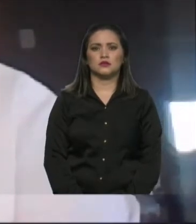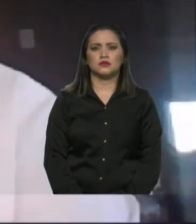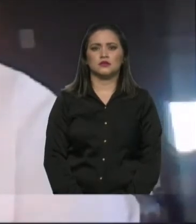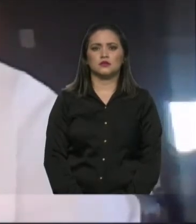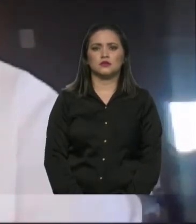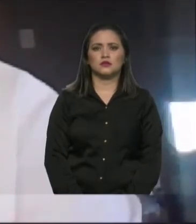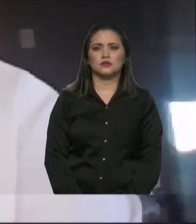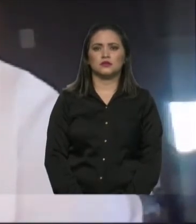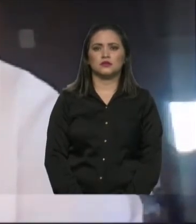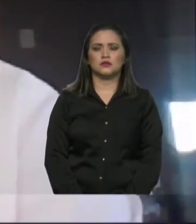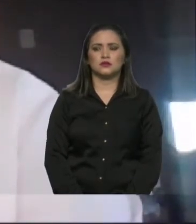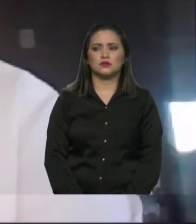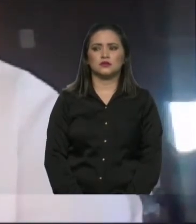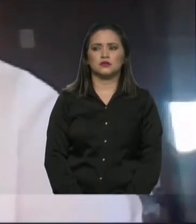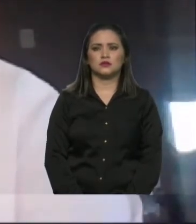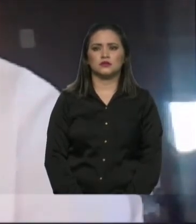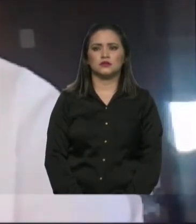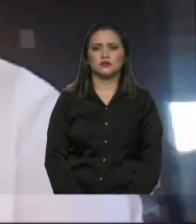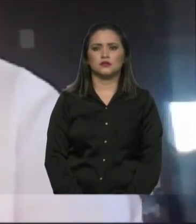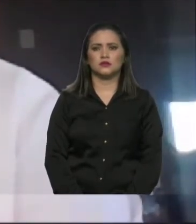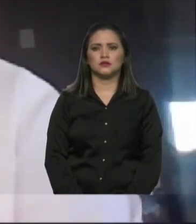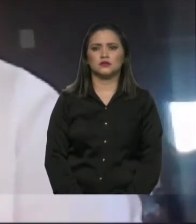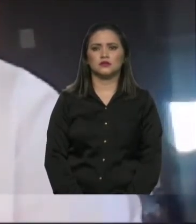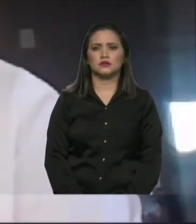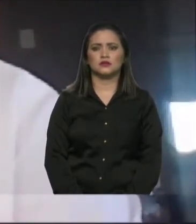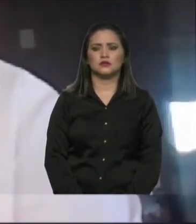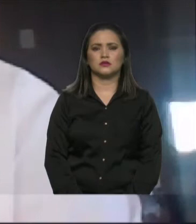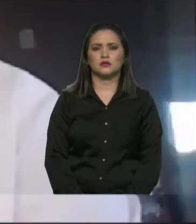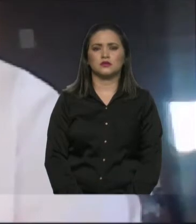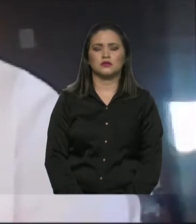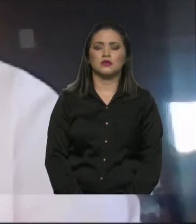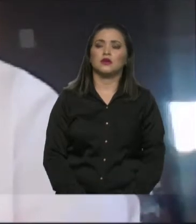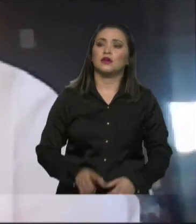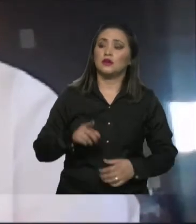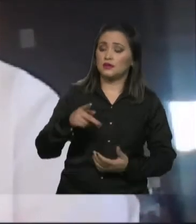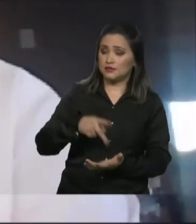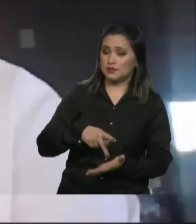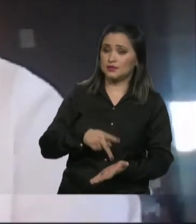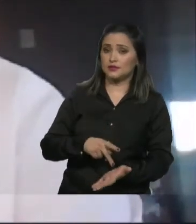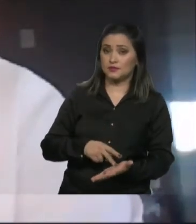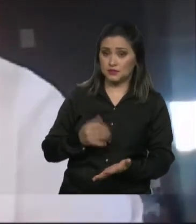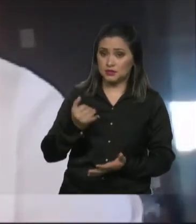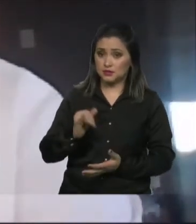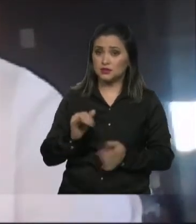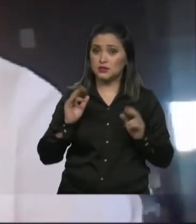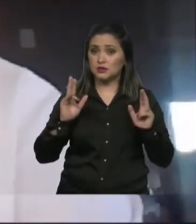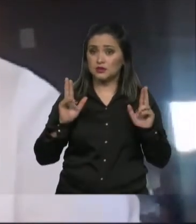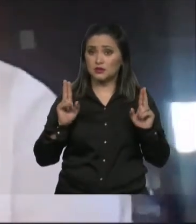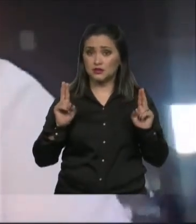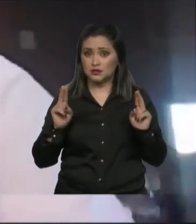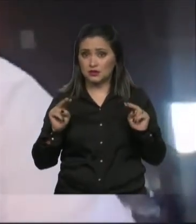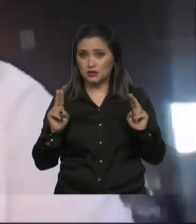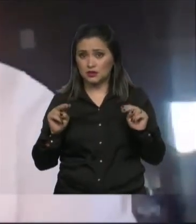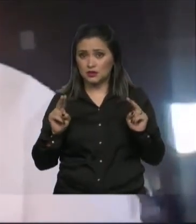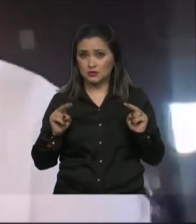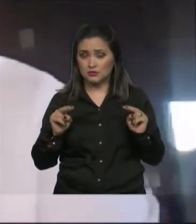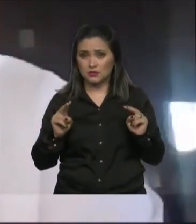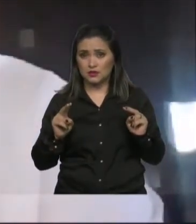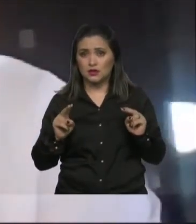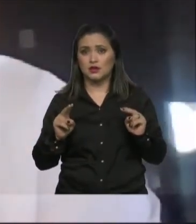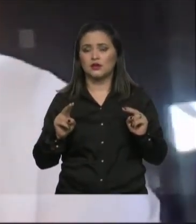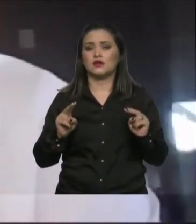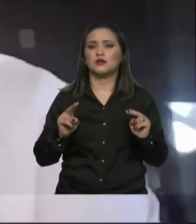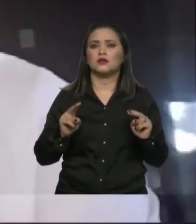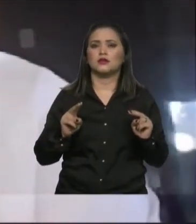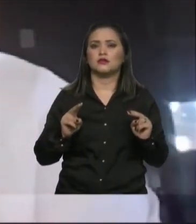se o meu está lá, tem razão. Claro que se o tema não tivesse sido esgotado, nós não poderíamos